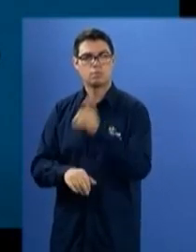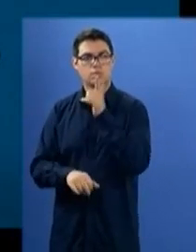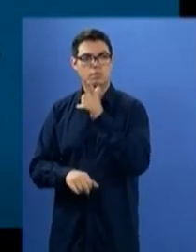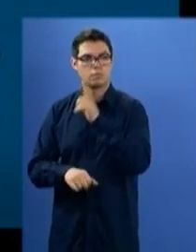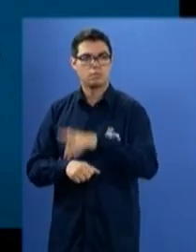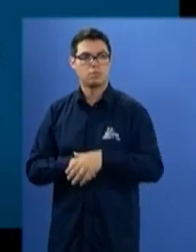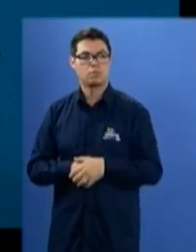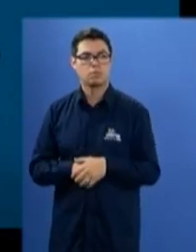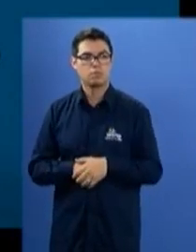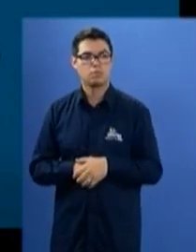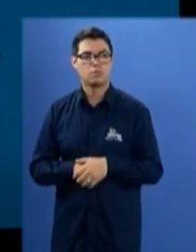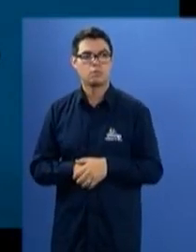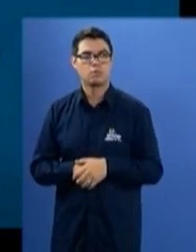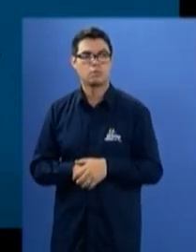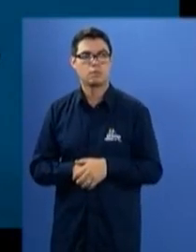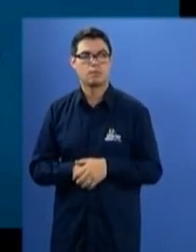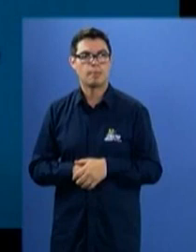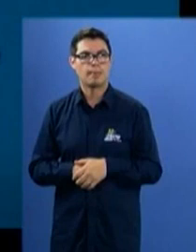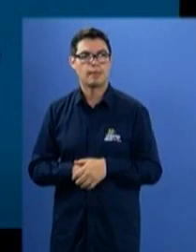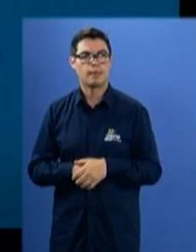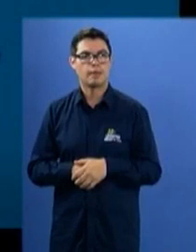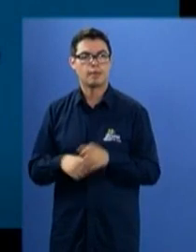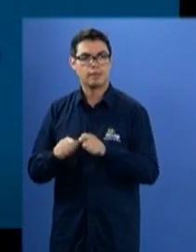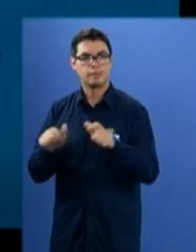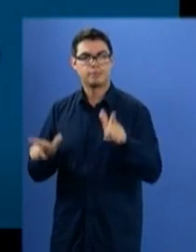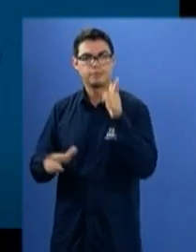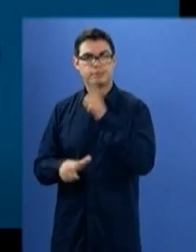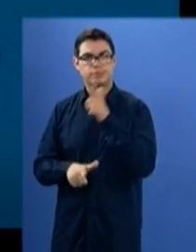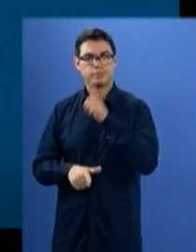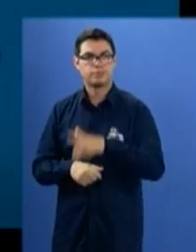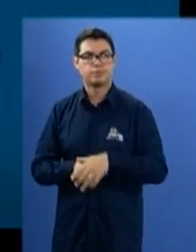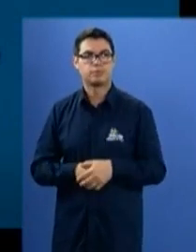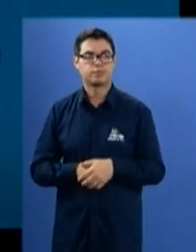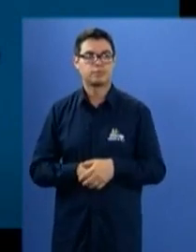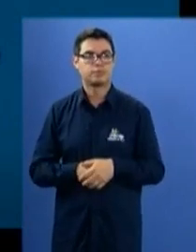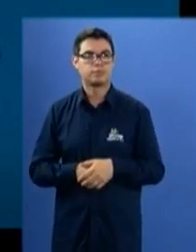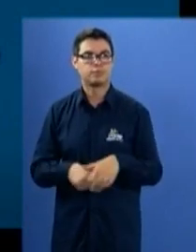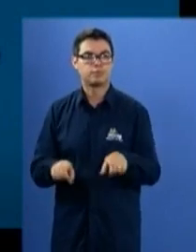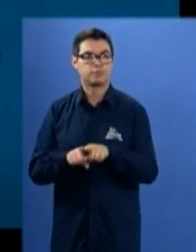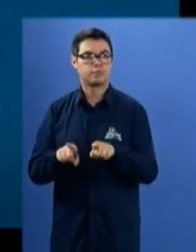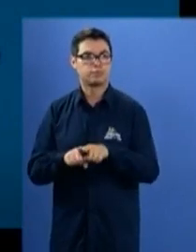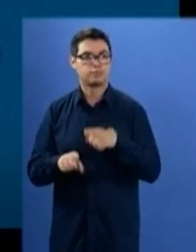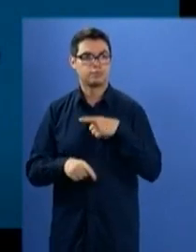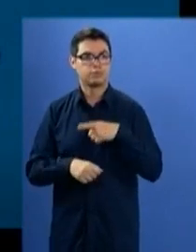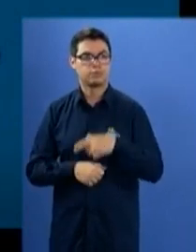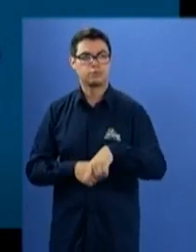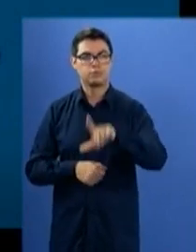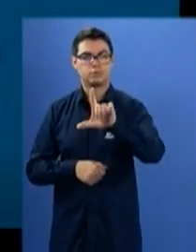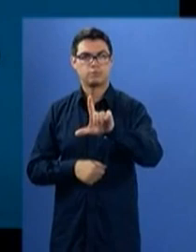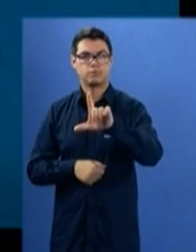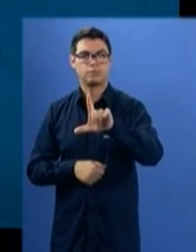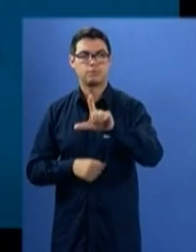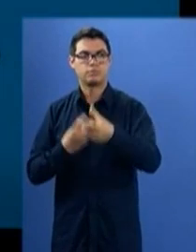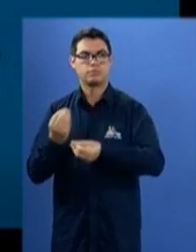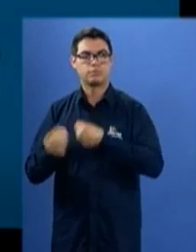finalização. Só exemplificando para ficar mais claro para vocês. E aqui também temos o L. O